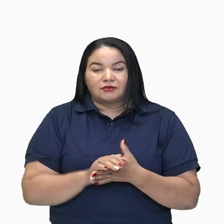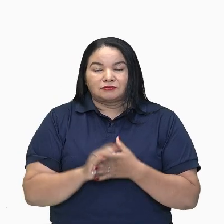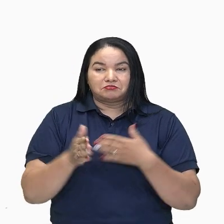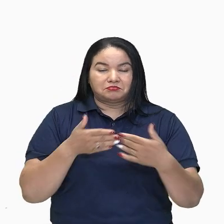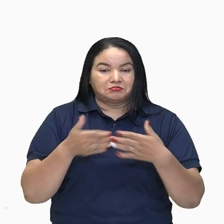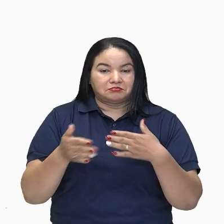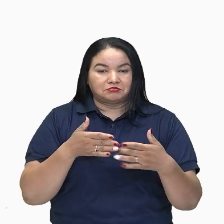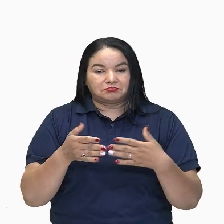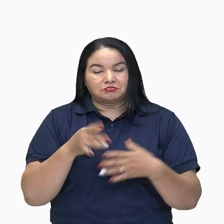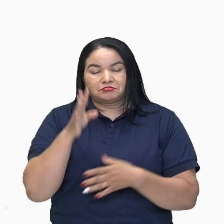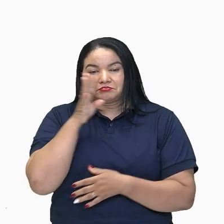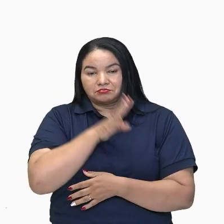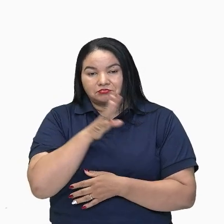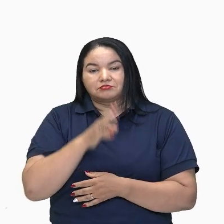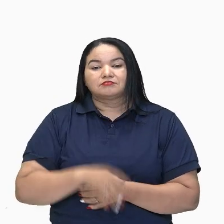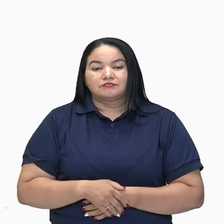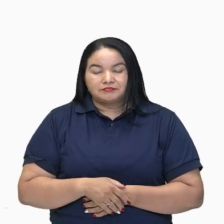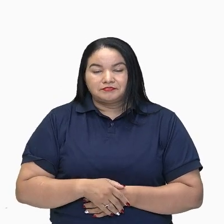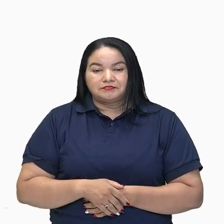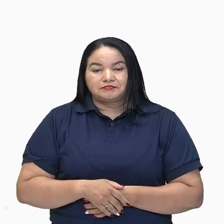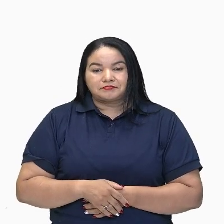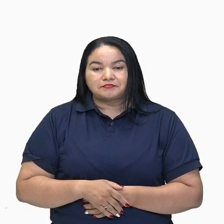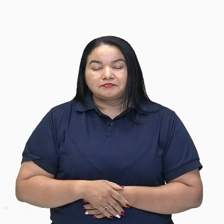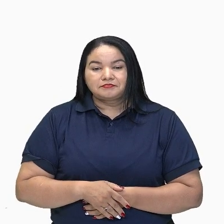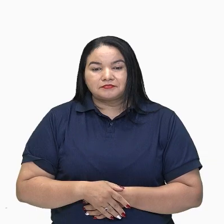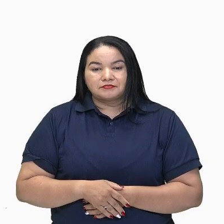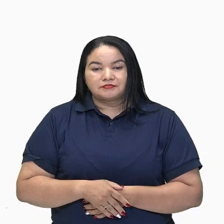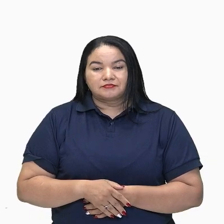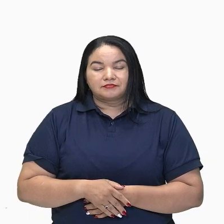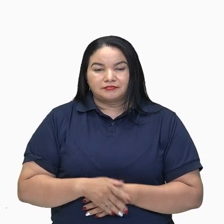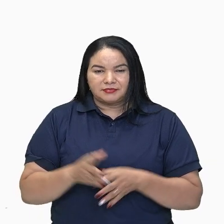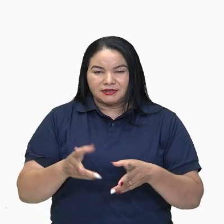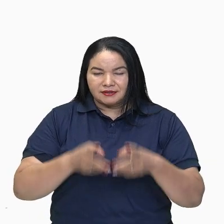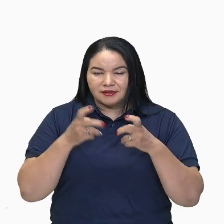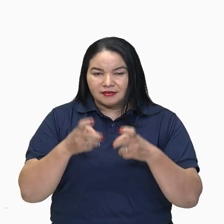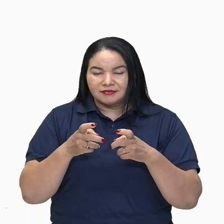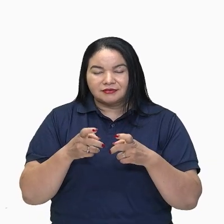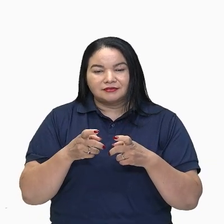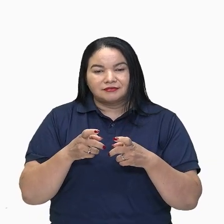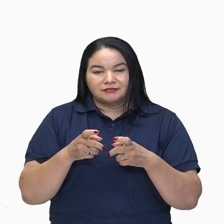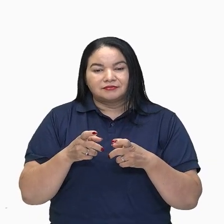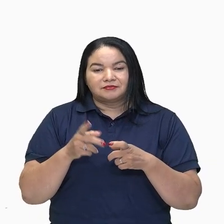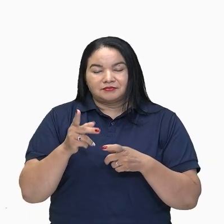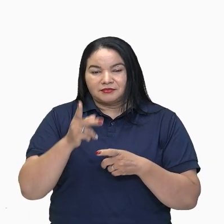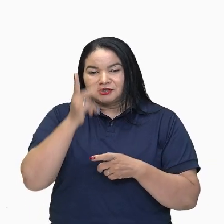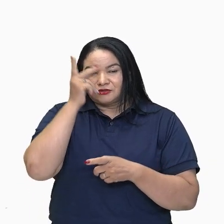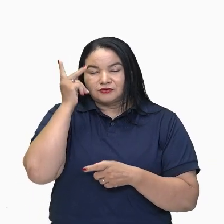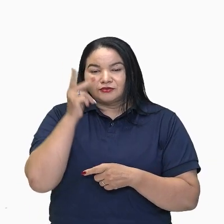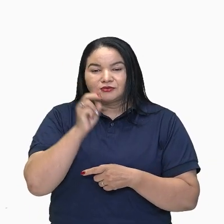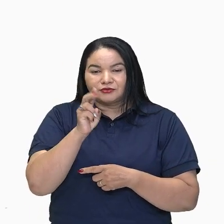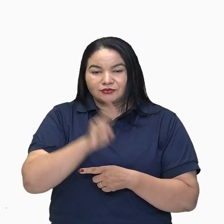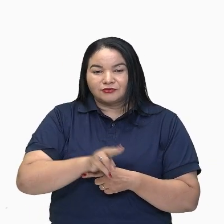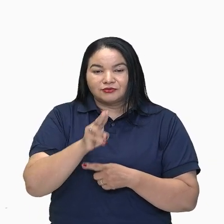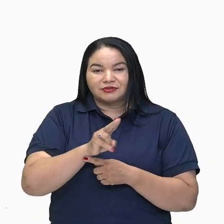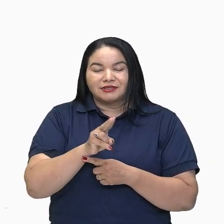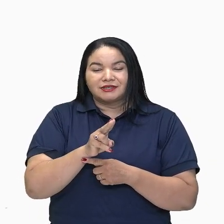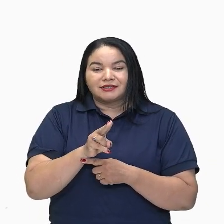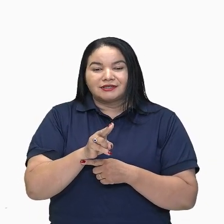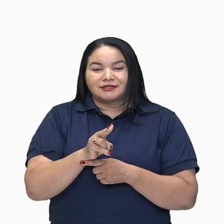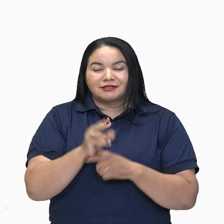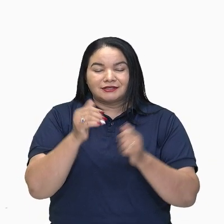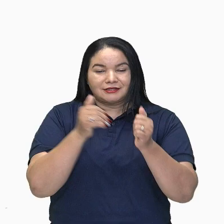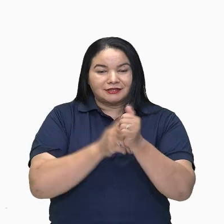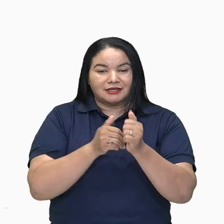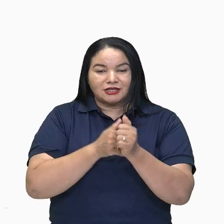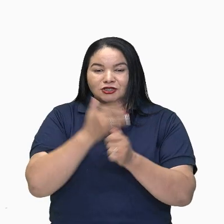com seus dados pessoais. Então, percebe que o argumento diz que as pessoas utilizam senhas falsas, ou seja, senhas fáceis,